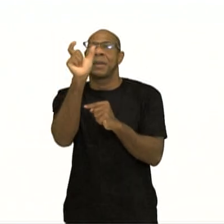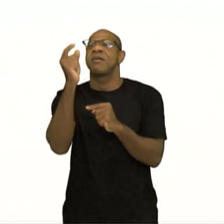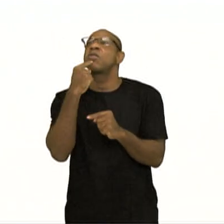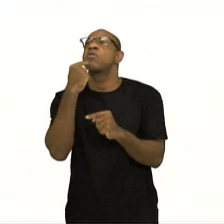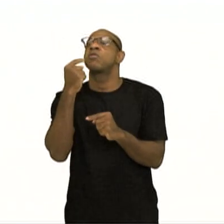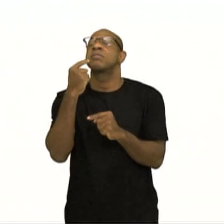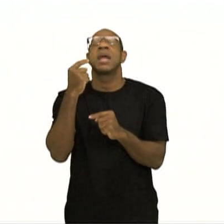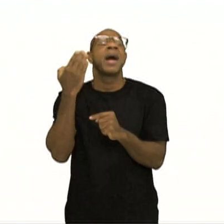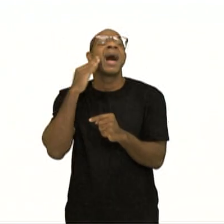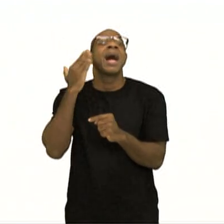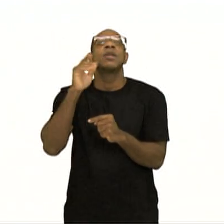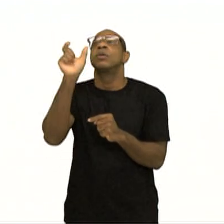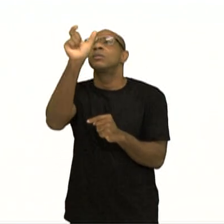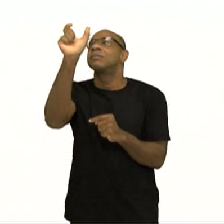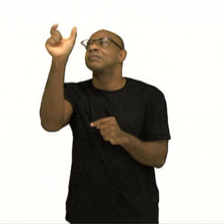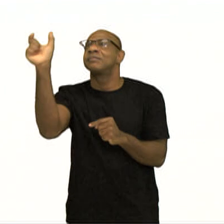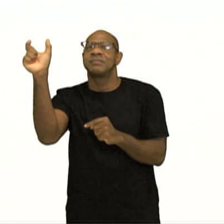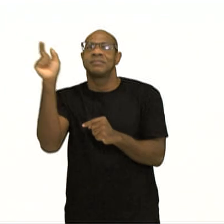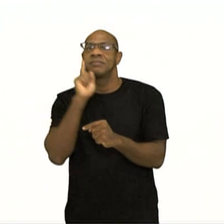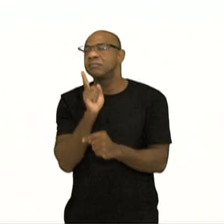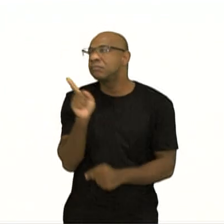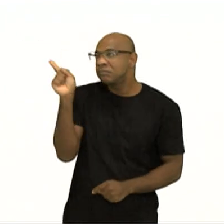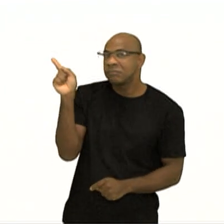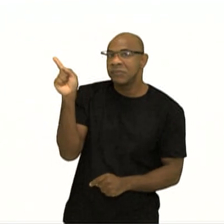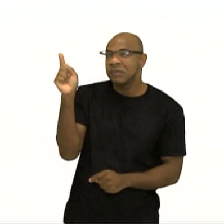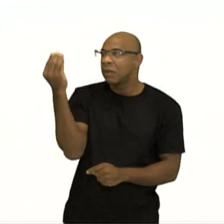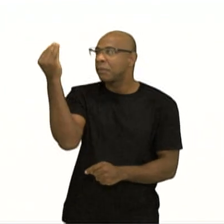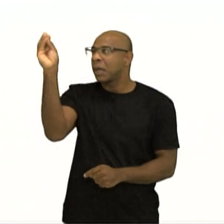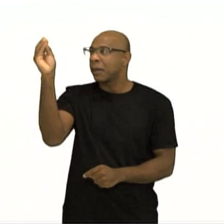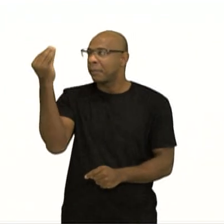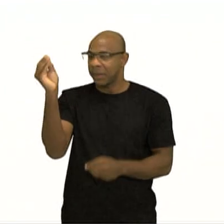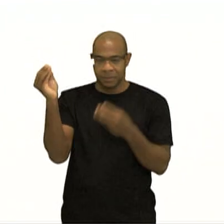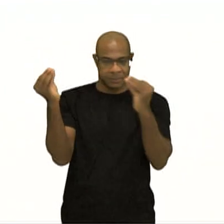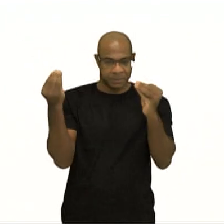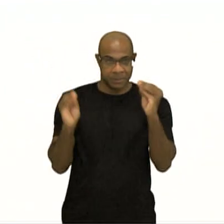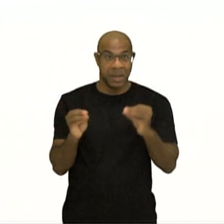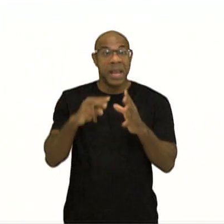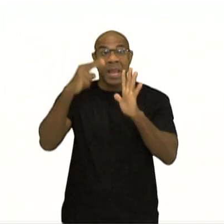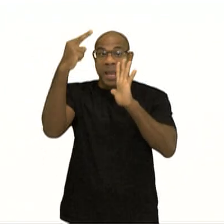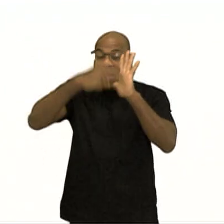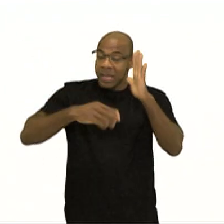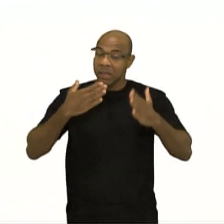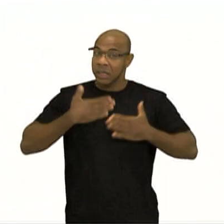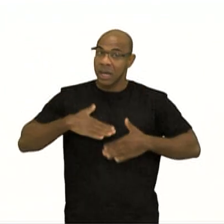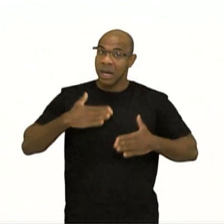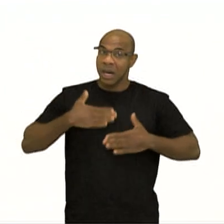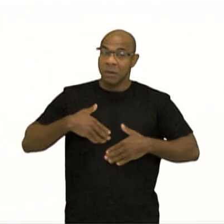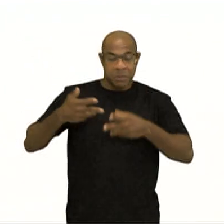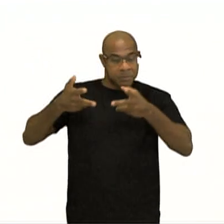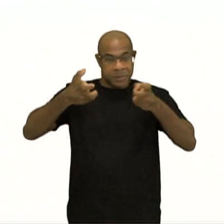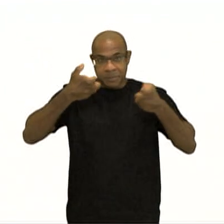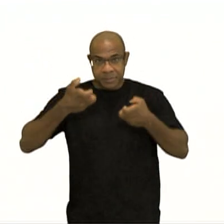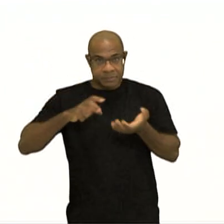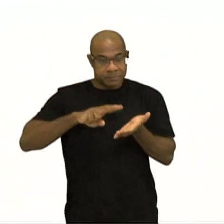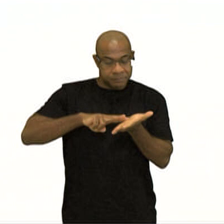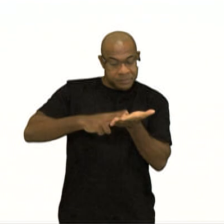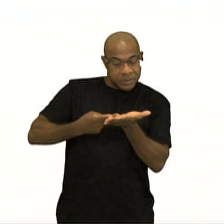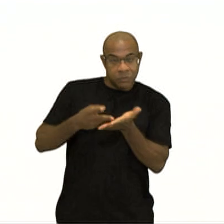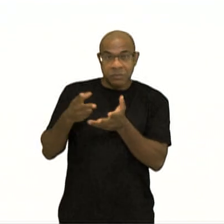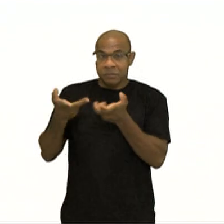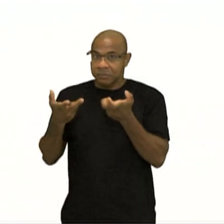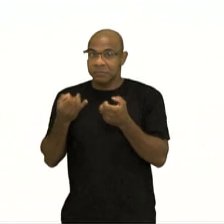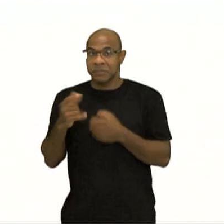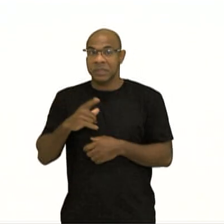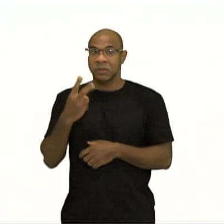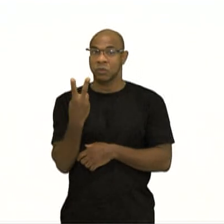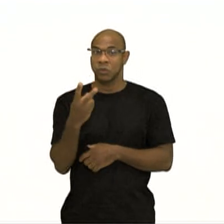bom? As palavras modern, changed, years and couldn't. Leia com calma, interprete. Tenho 2 imagens aqui no